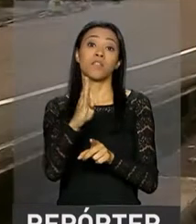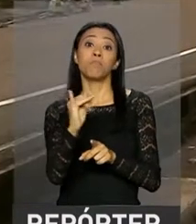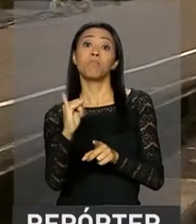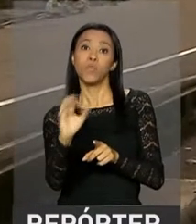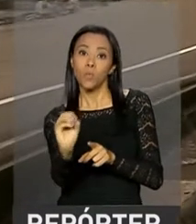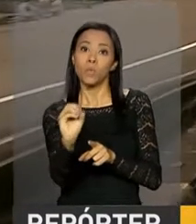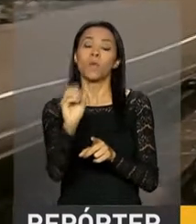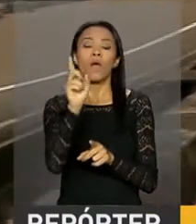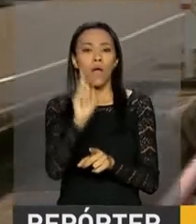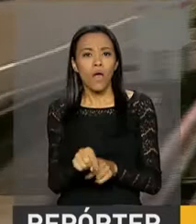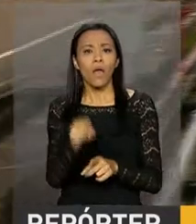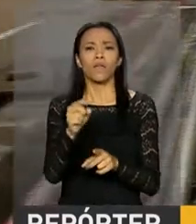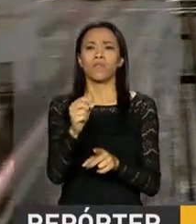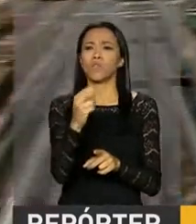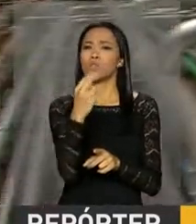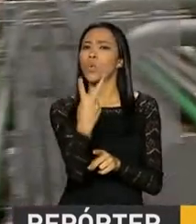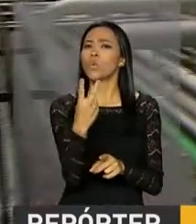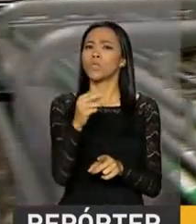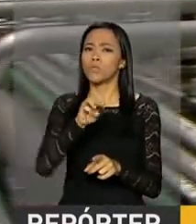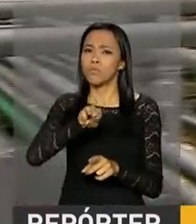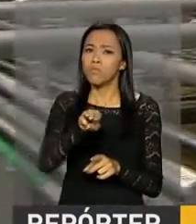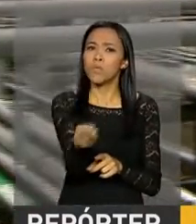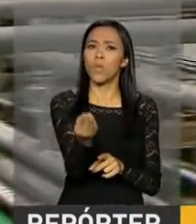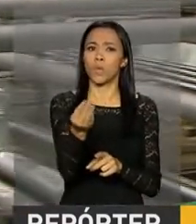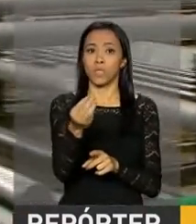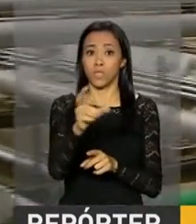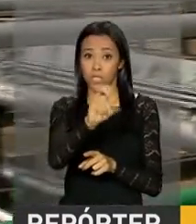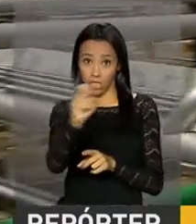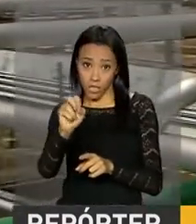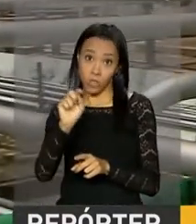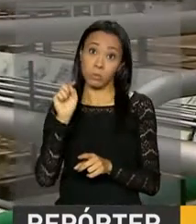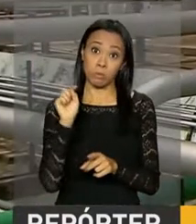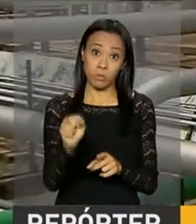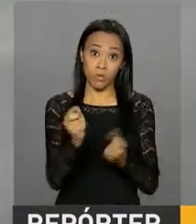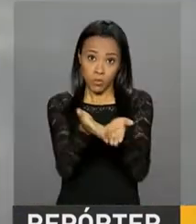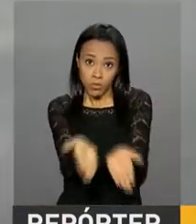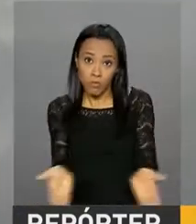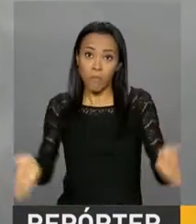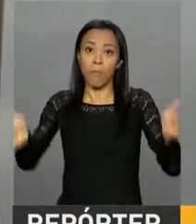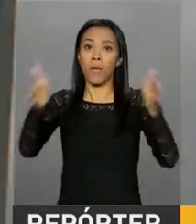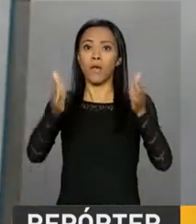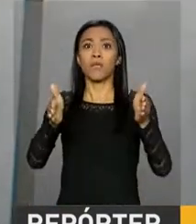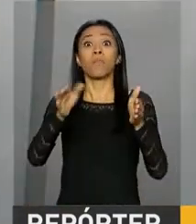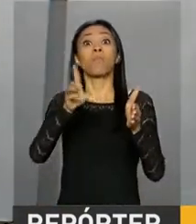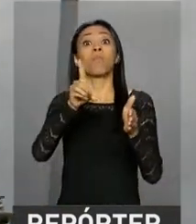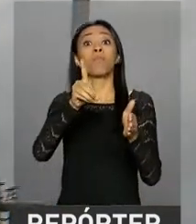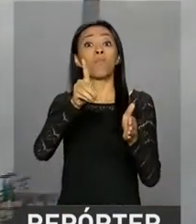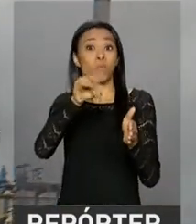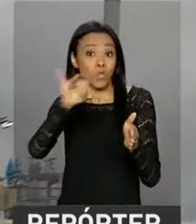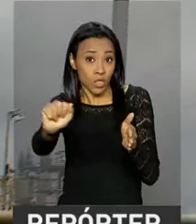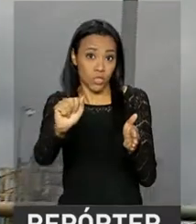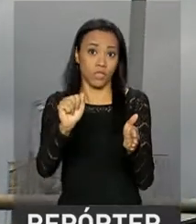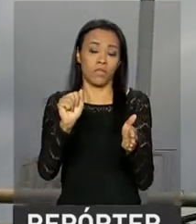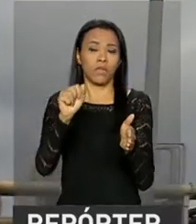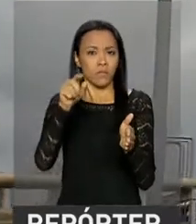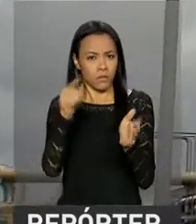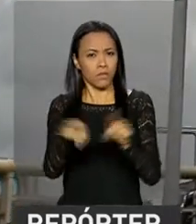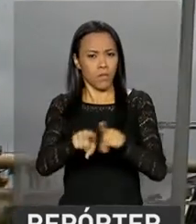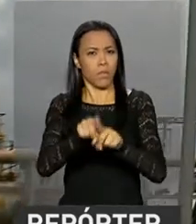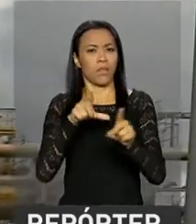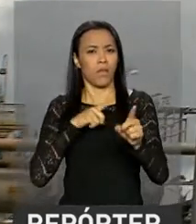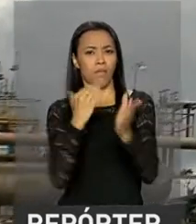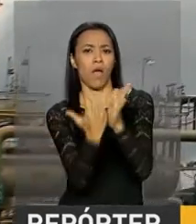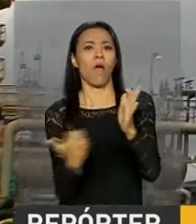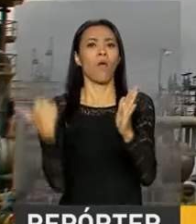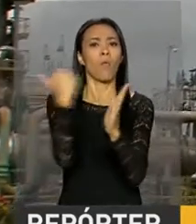no brasil ficou em dois milhões e meio de barris por dia em março houve aumento também na produção